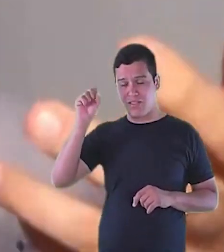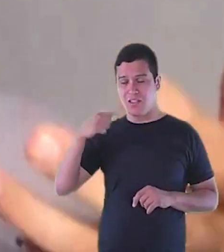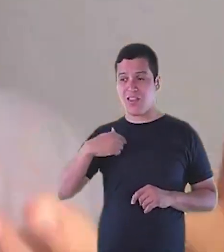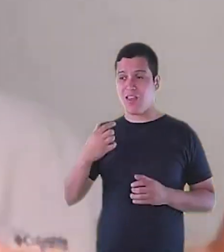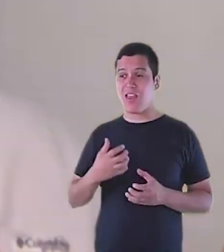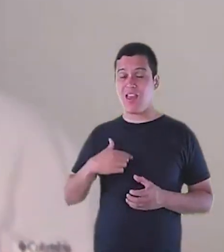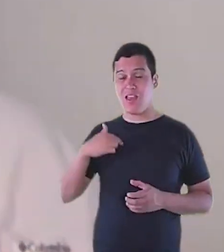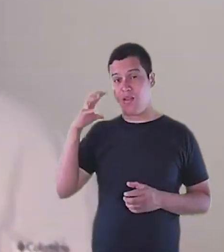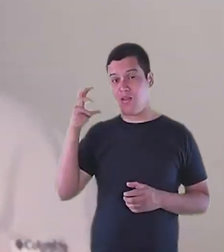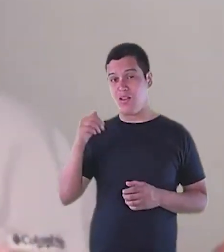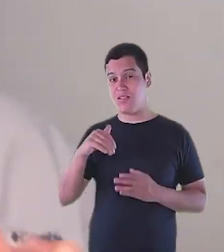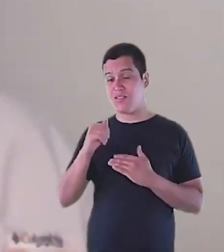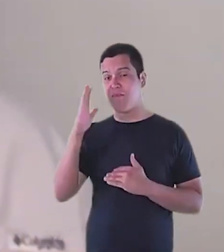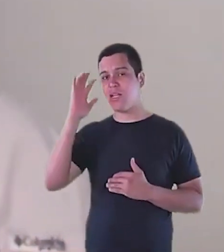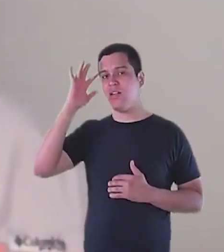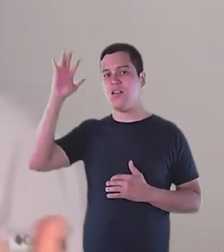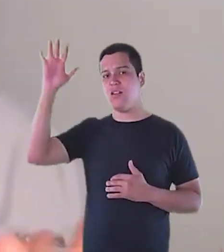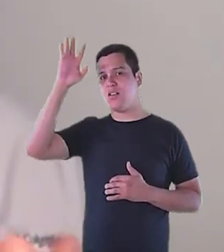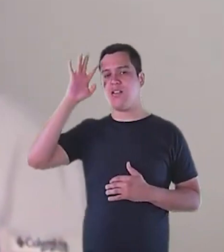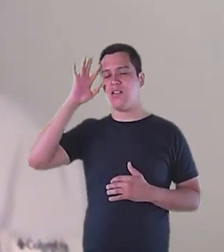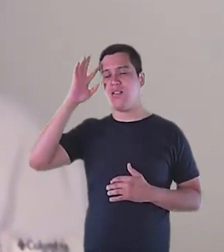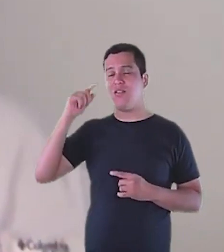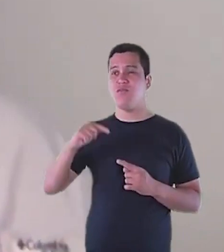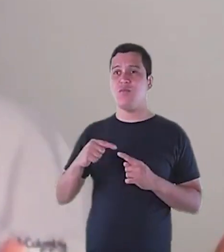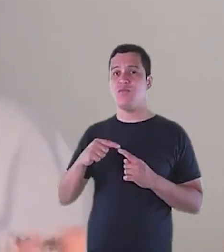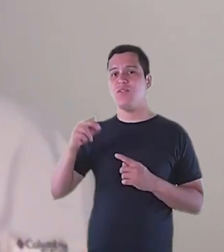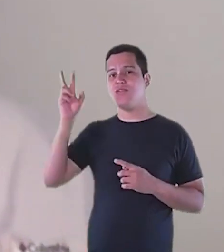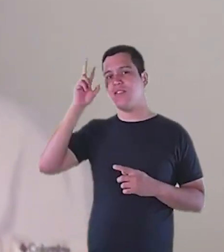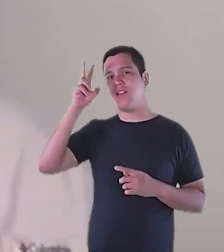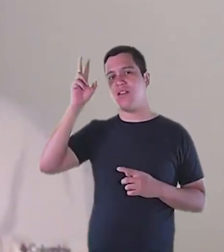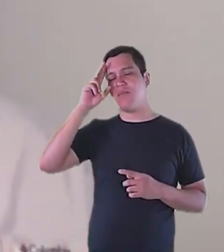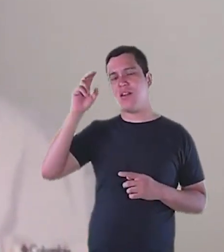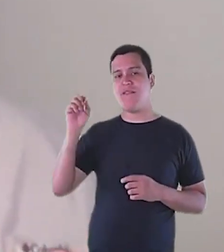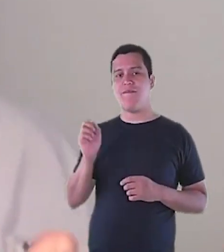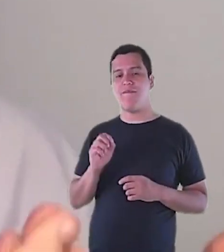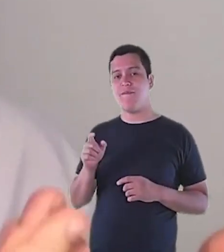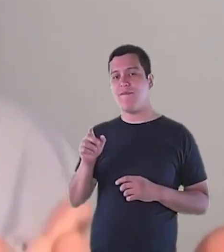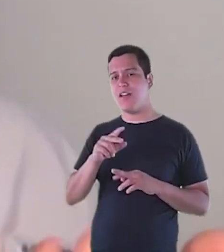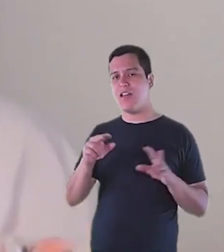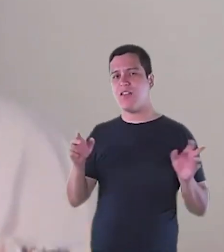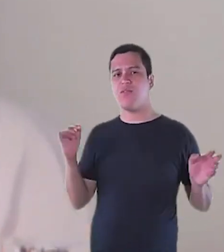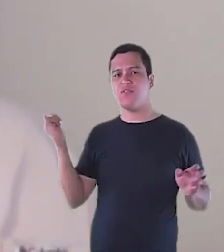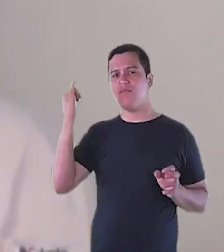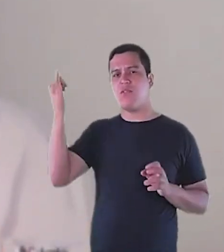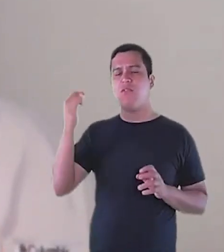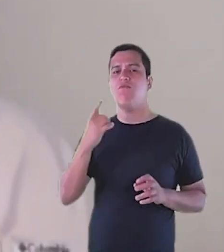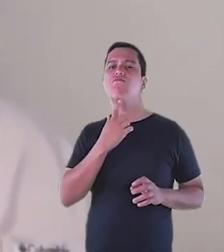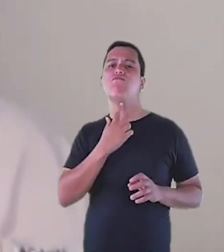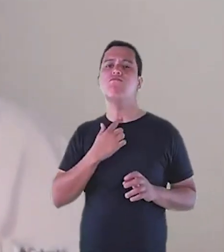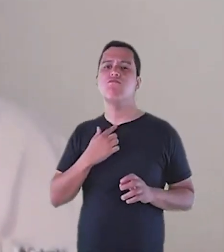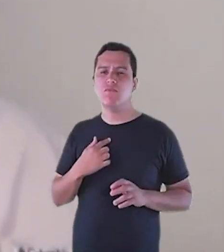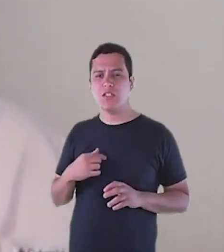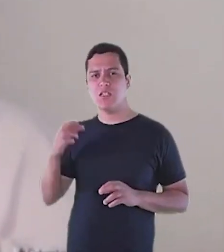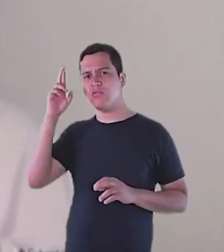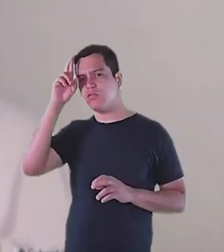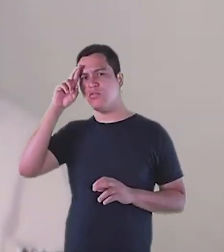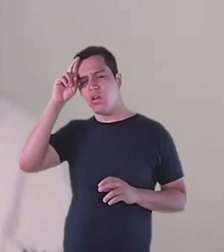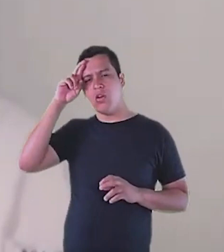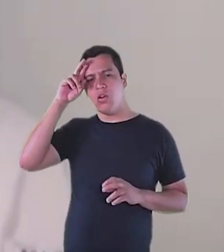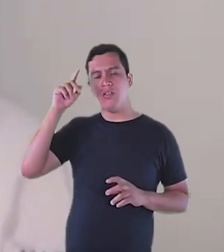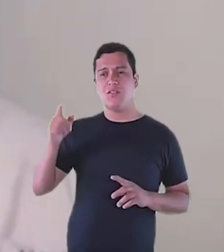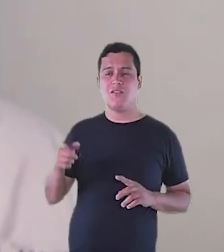de ancorar no passado valores, lutas, desejos, coisas que